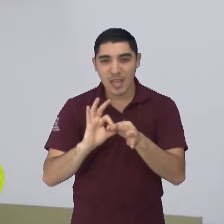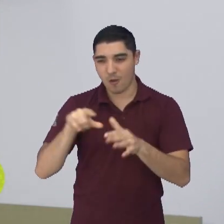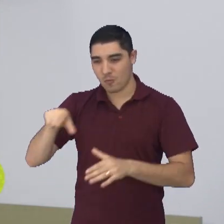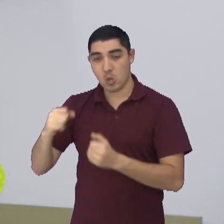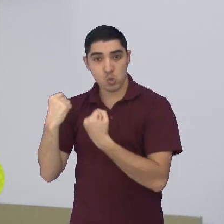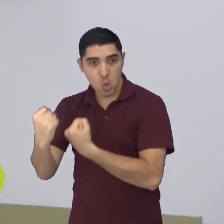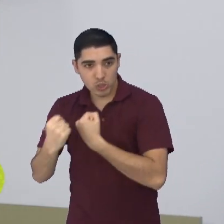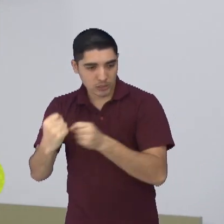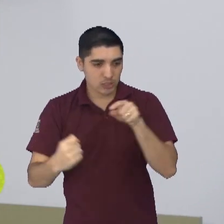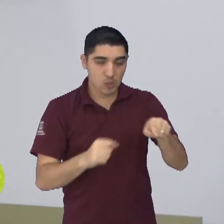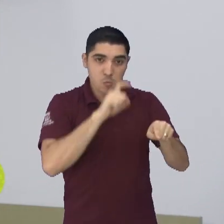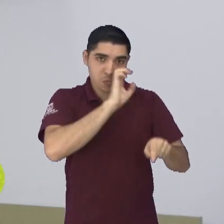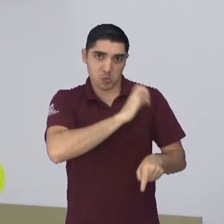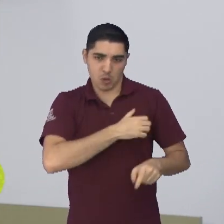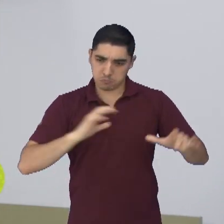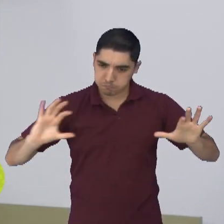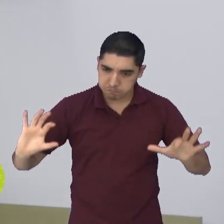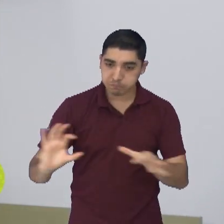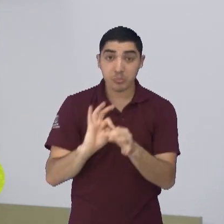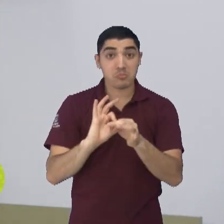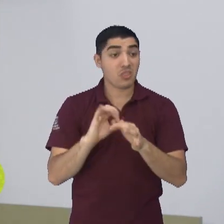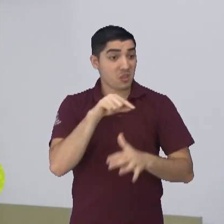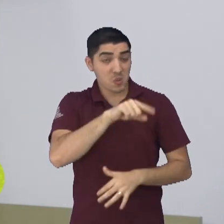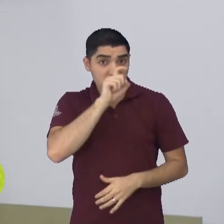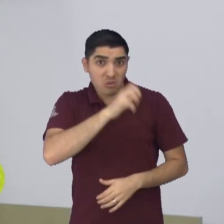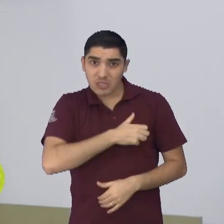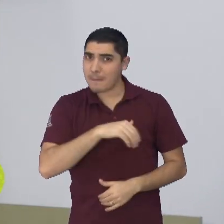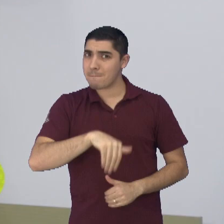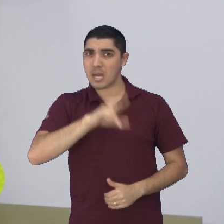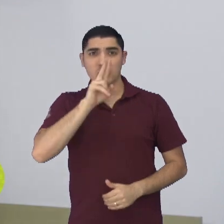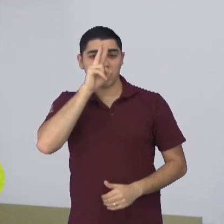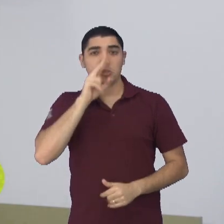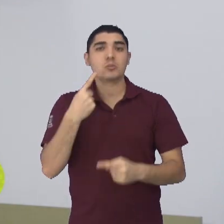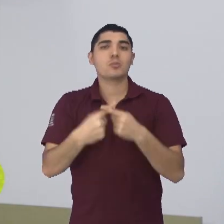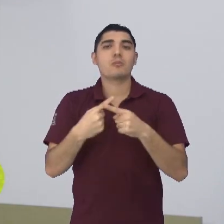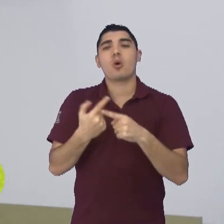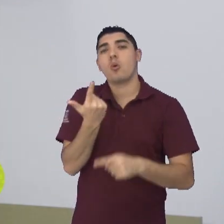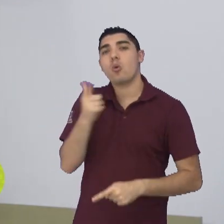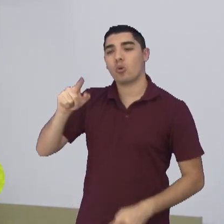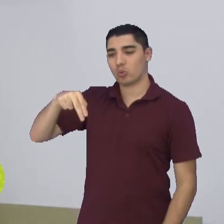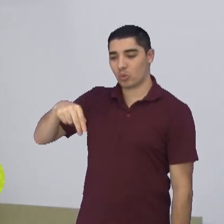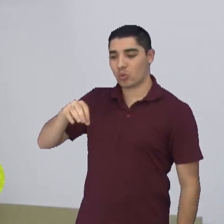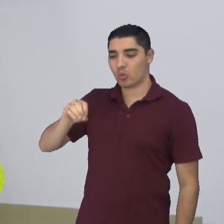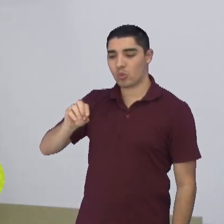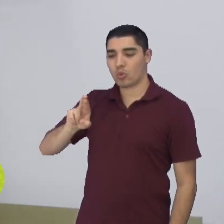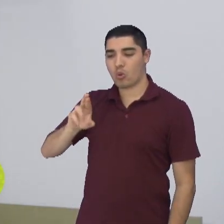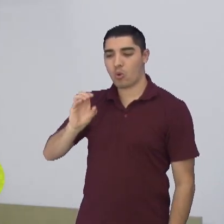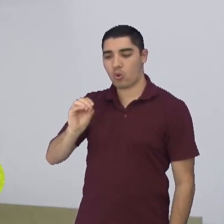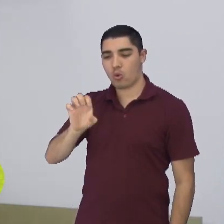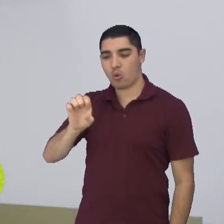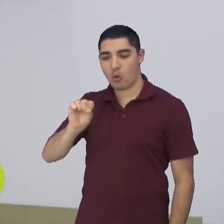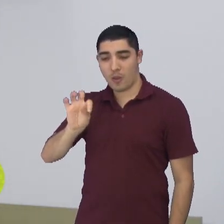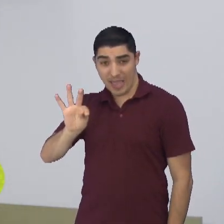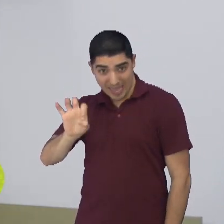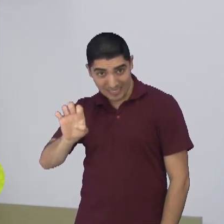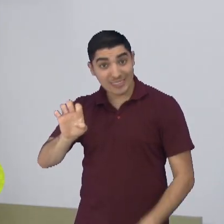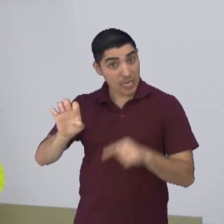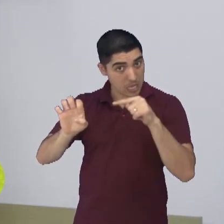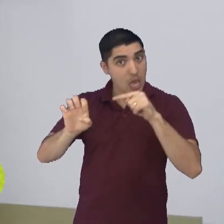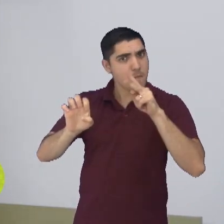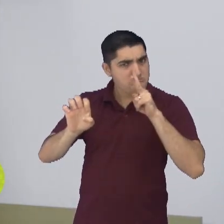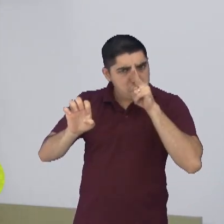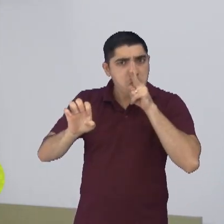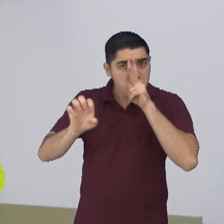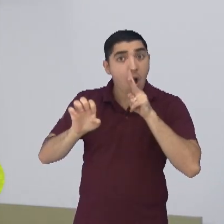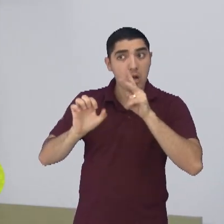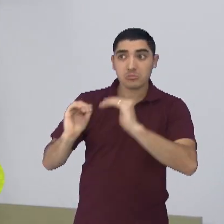time mais forte do campeonato, é o time a ser batido, até porque o Noroeste, que era outro favorito antes, colocado como favorito junto com o São José, antes